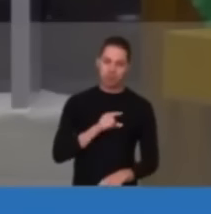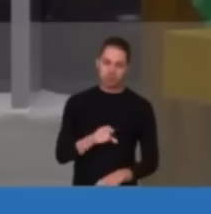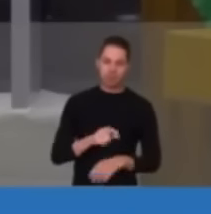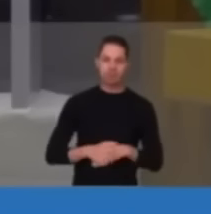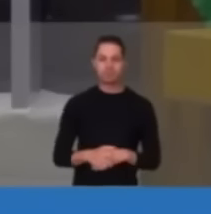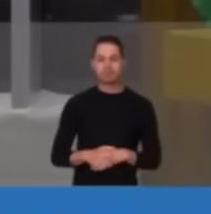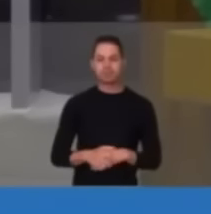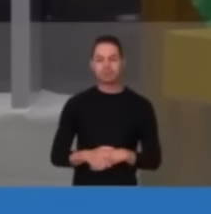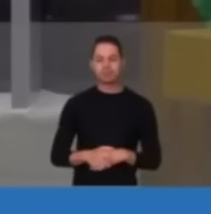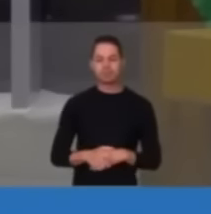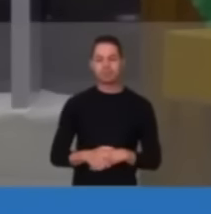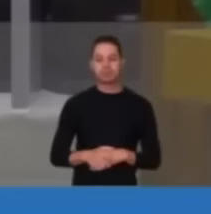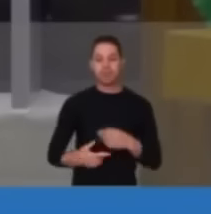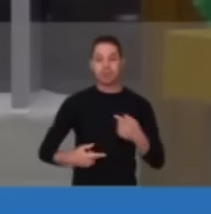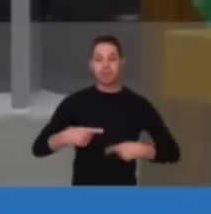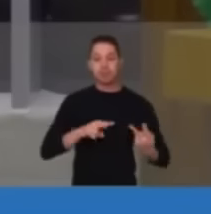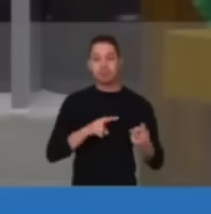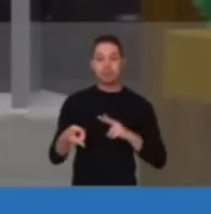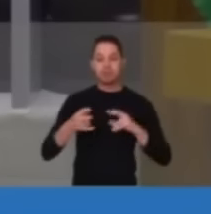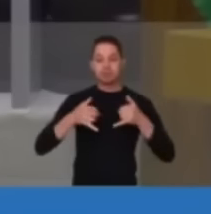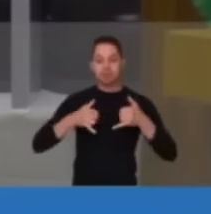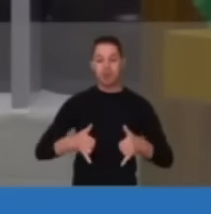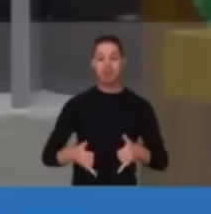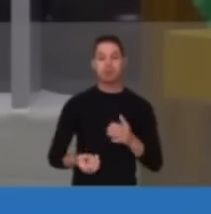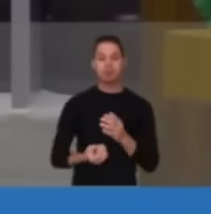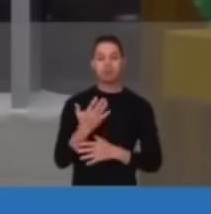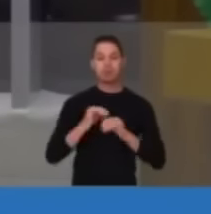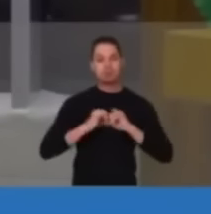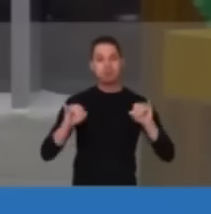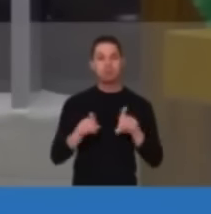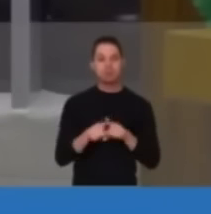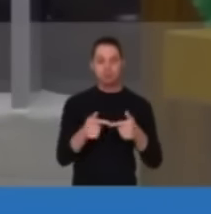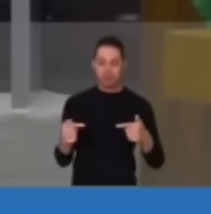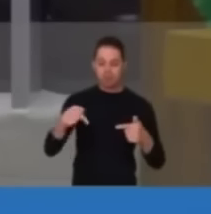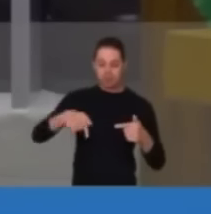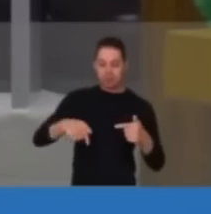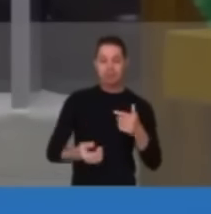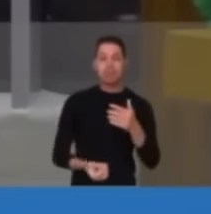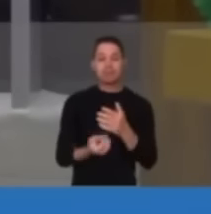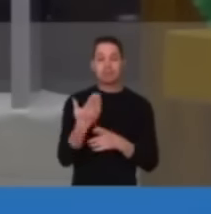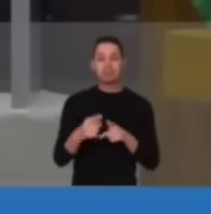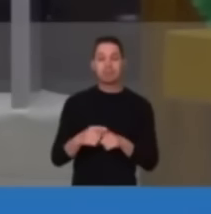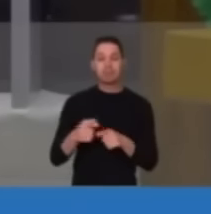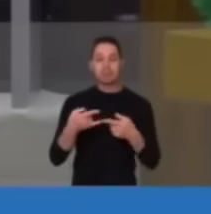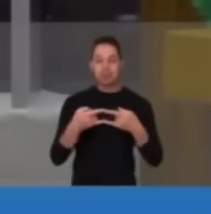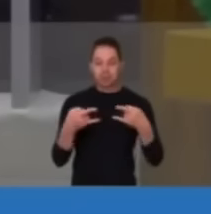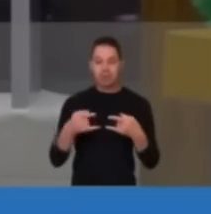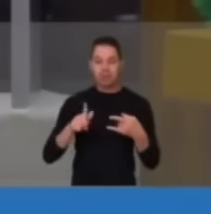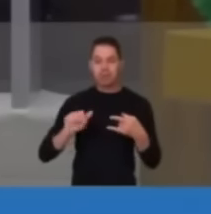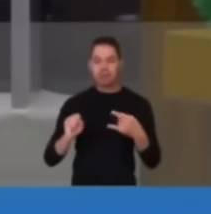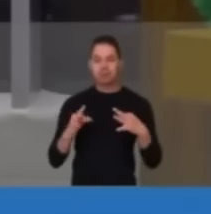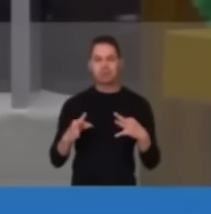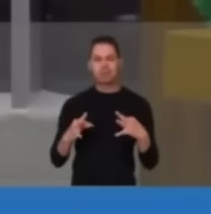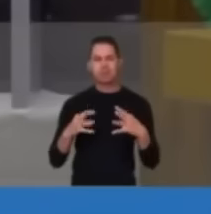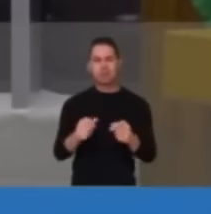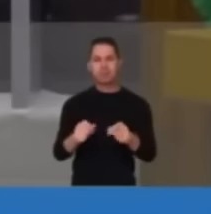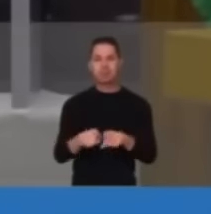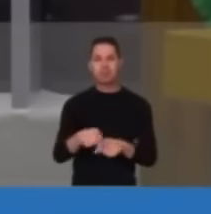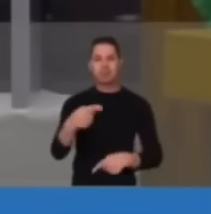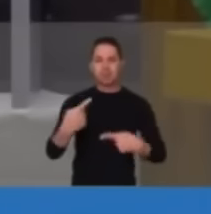fizemos uma política de transição energética foi anunciado também essa semana criaremos um vale gás para todos e ao mesmo tempo uma